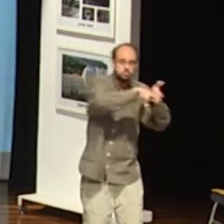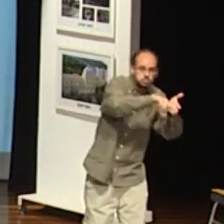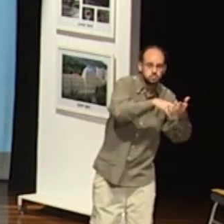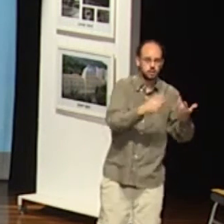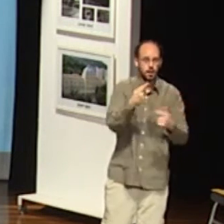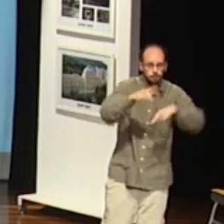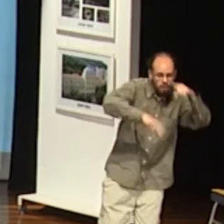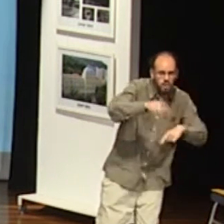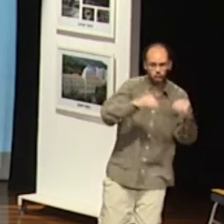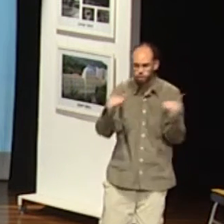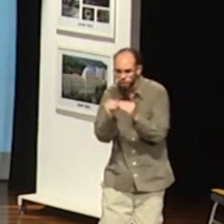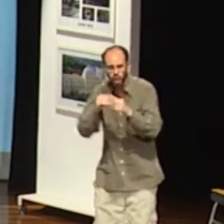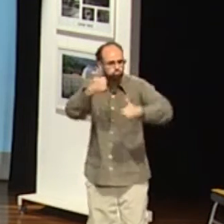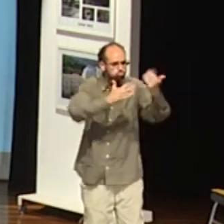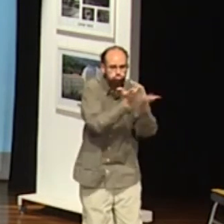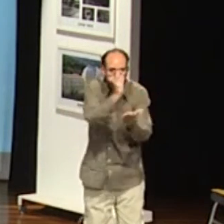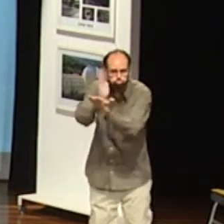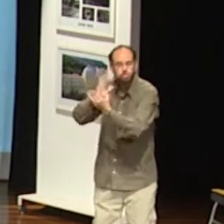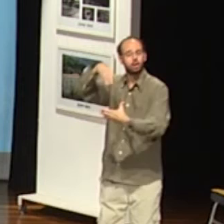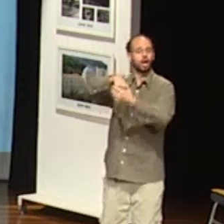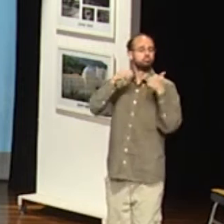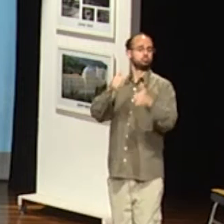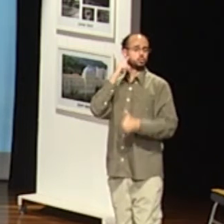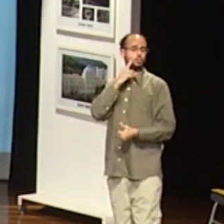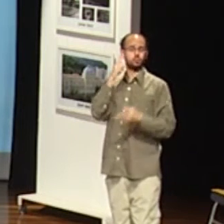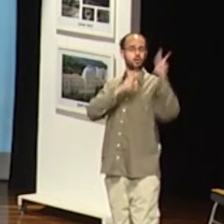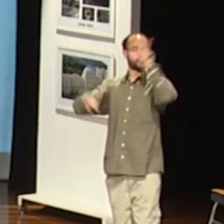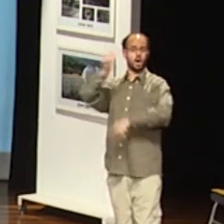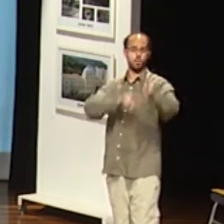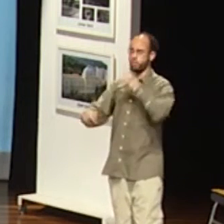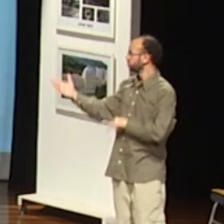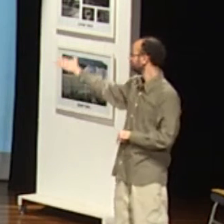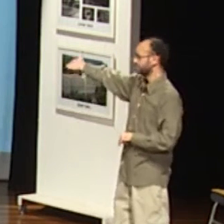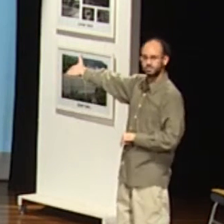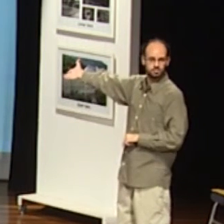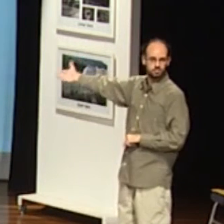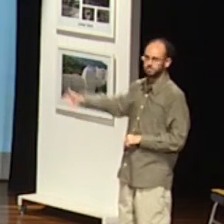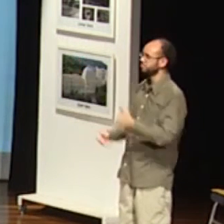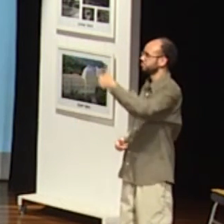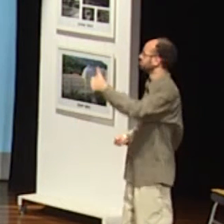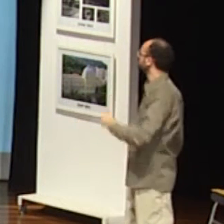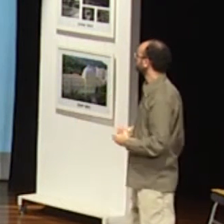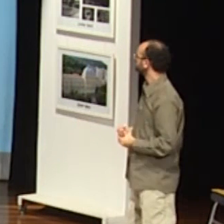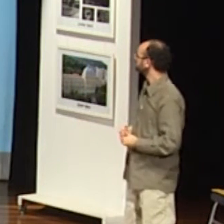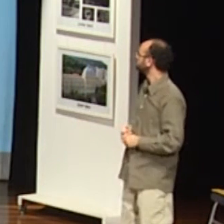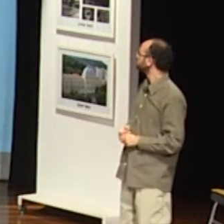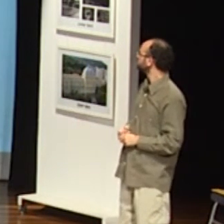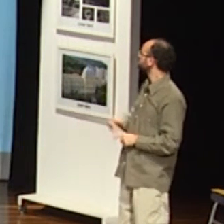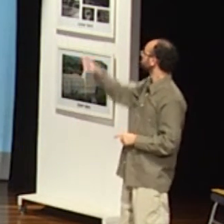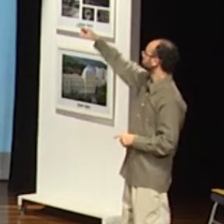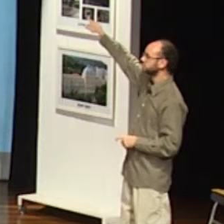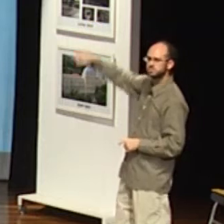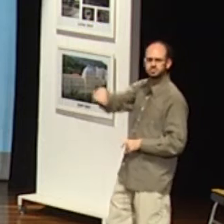As provas, avaliações, pesquisas, artigos, materiais didáticos de forma